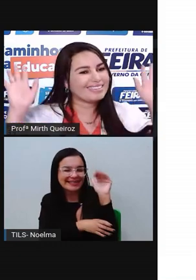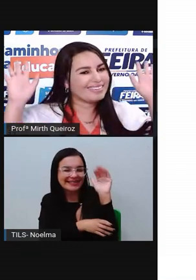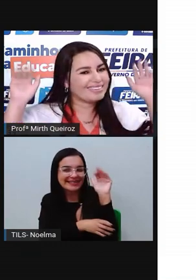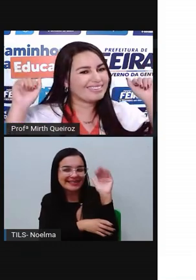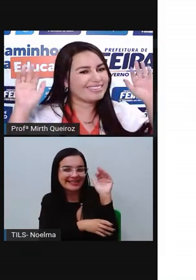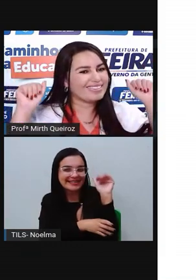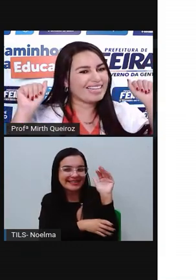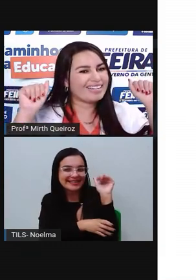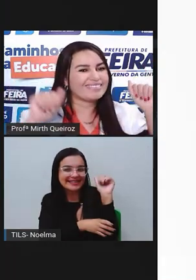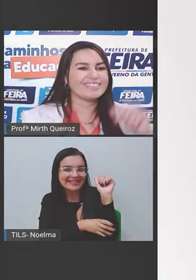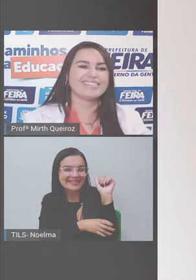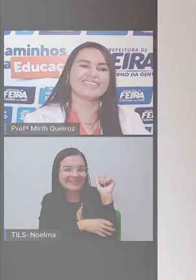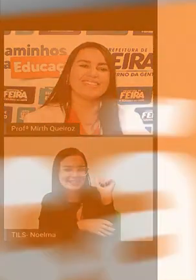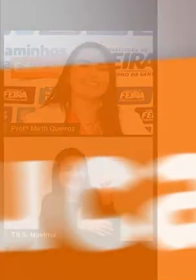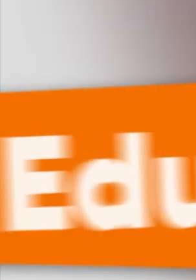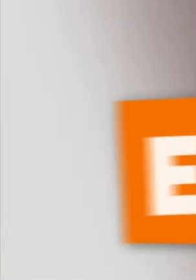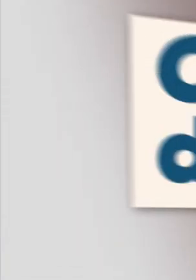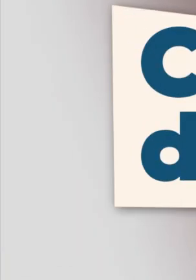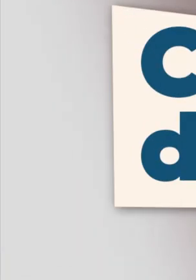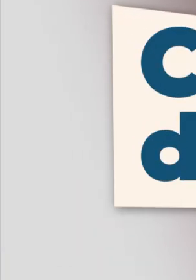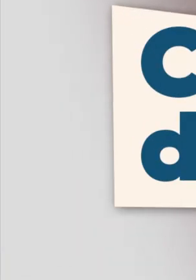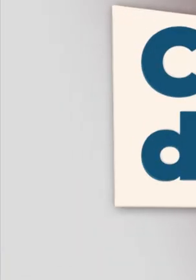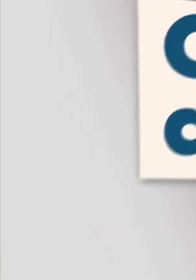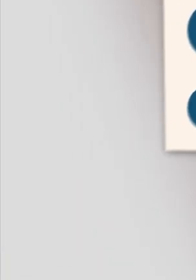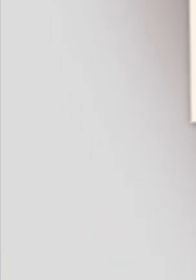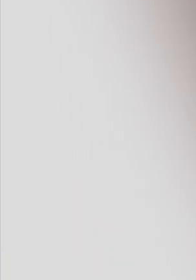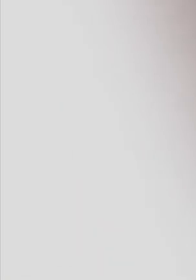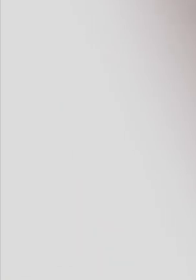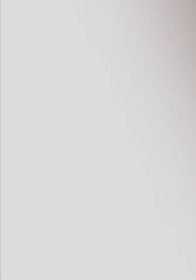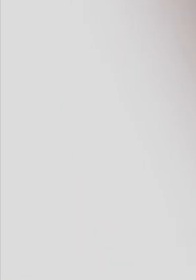mais. Tchau, tchau. Transcrição